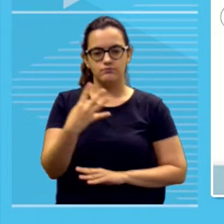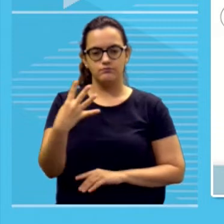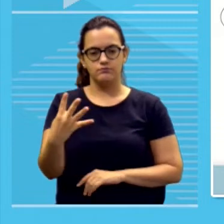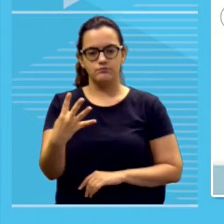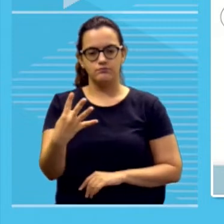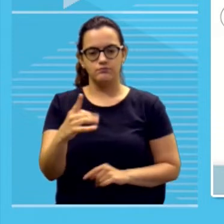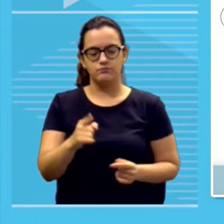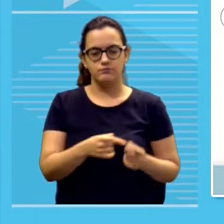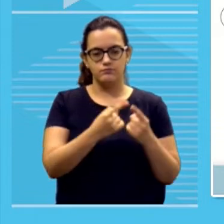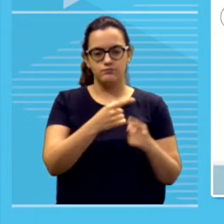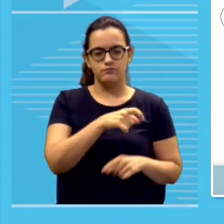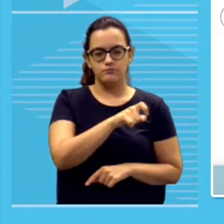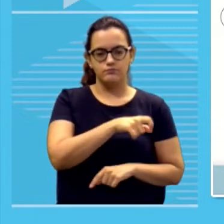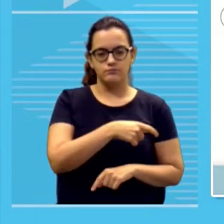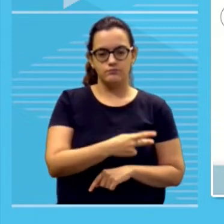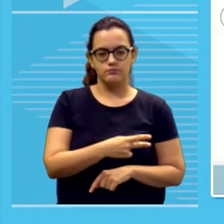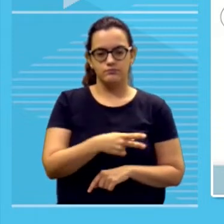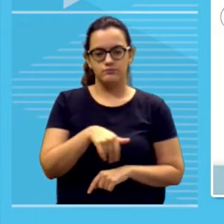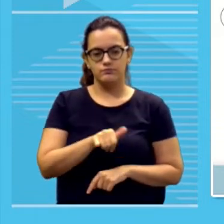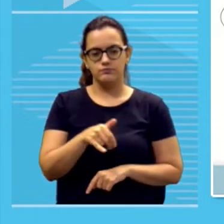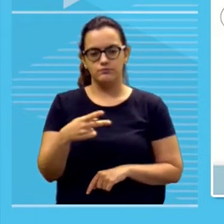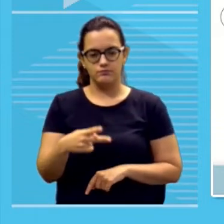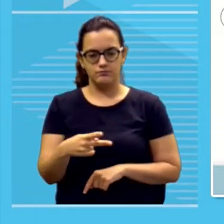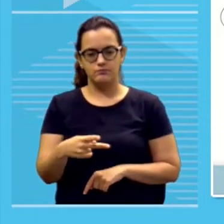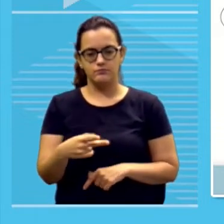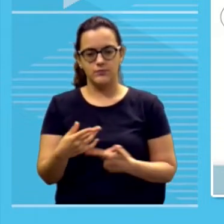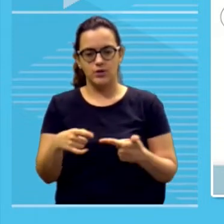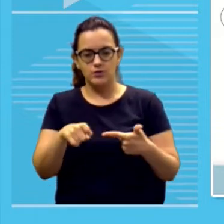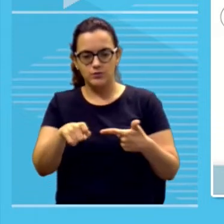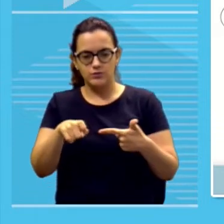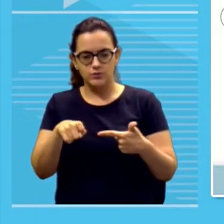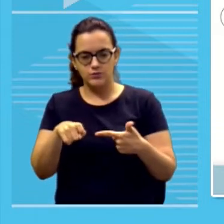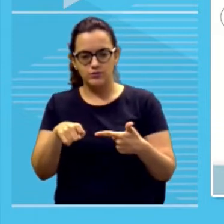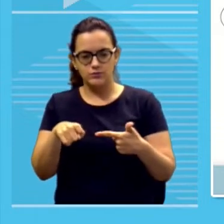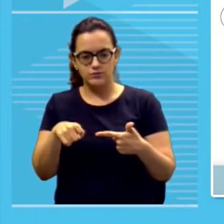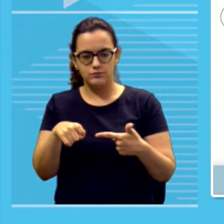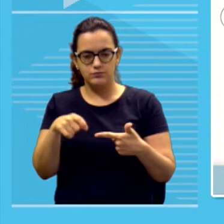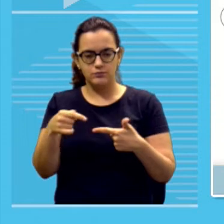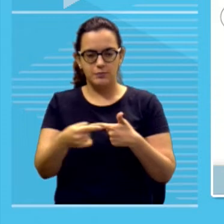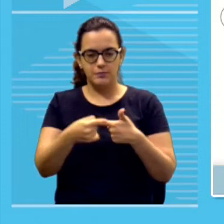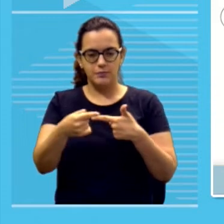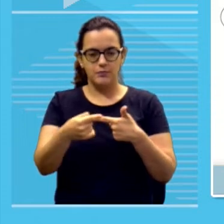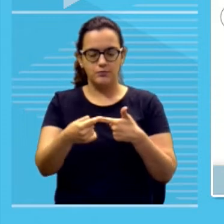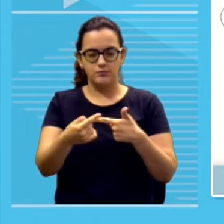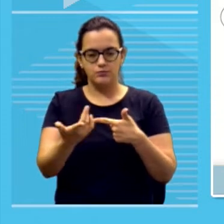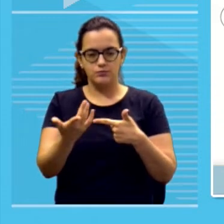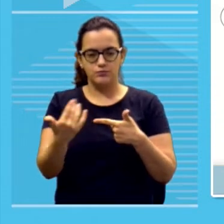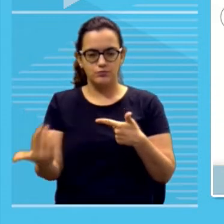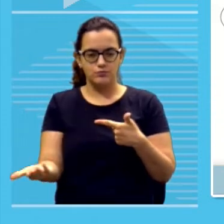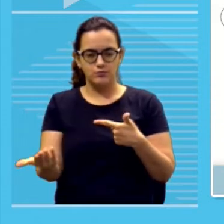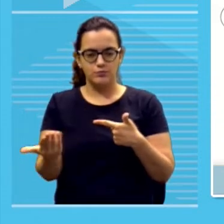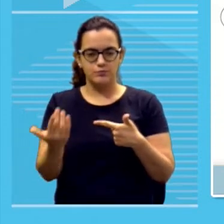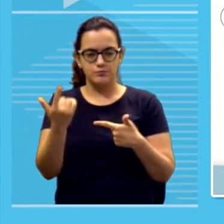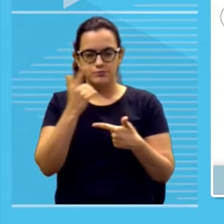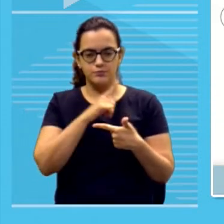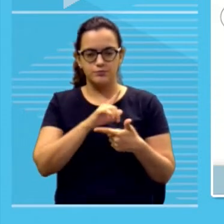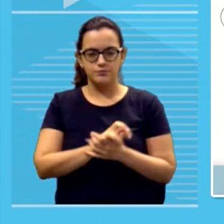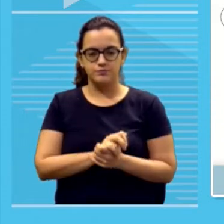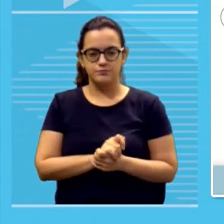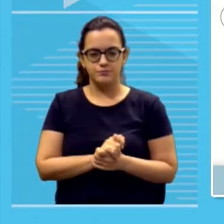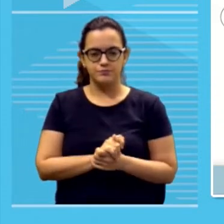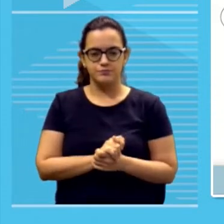do ponto Q Professor Então vamos lá a distância do ponto e ao ponto que